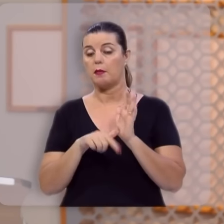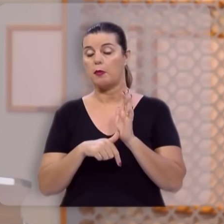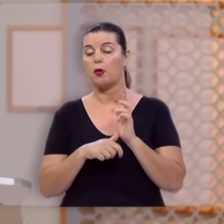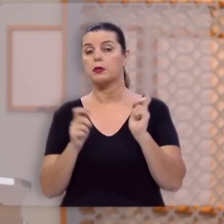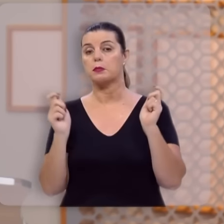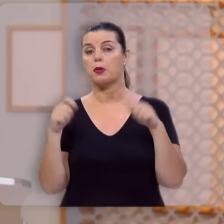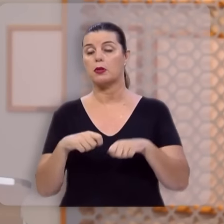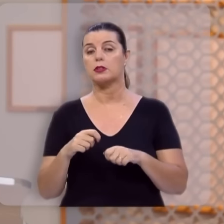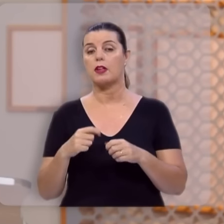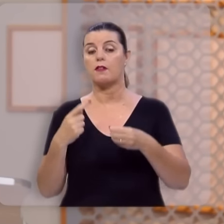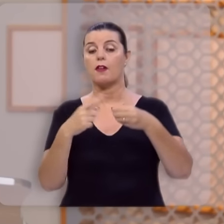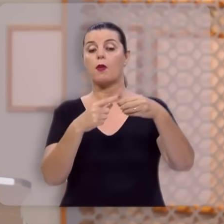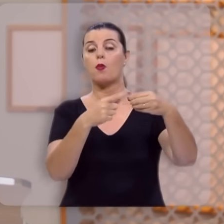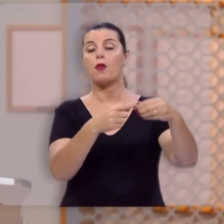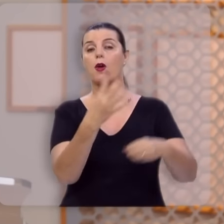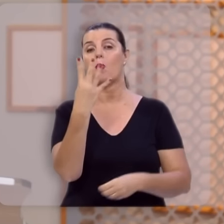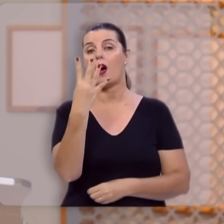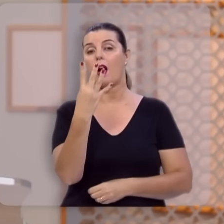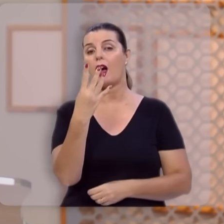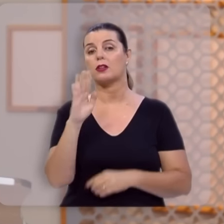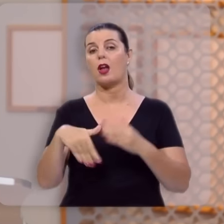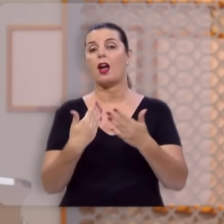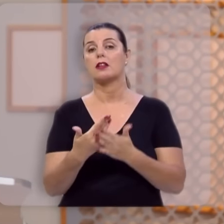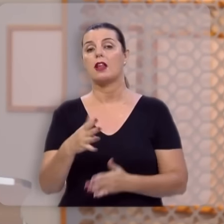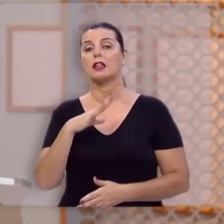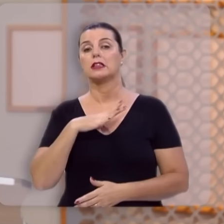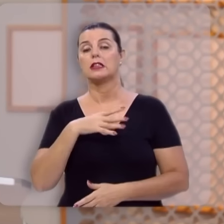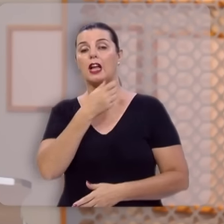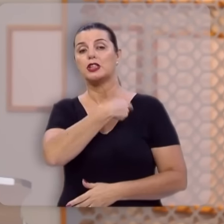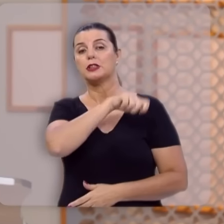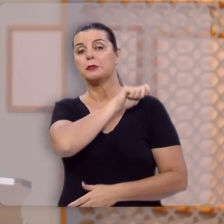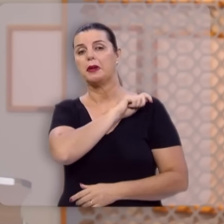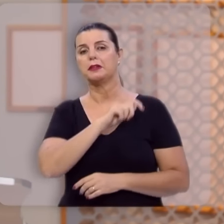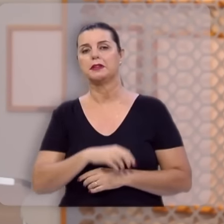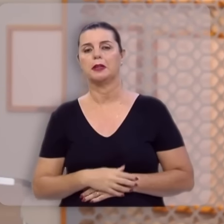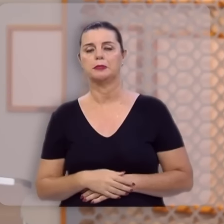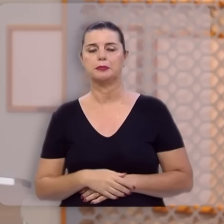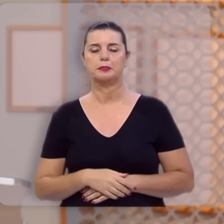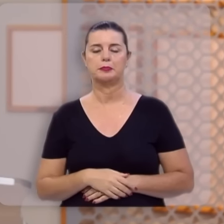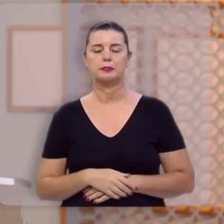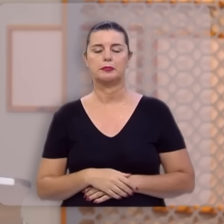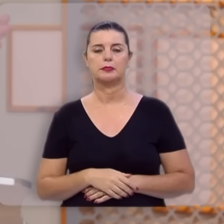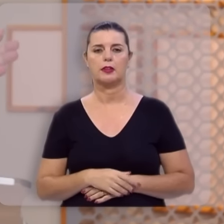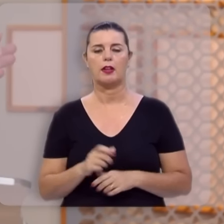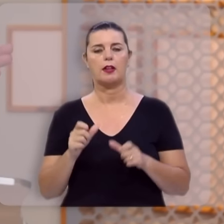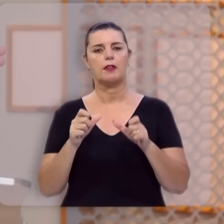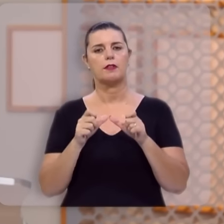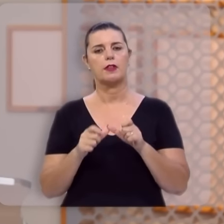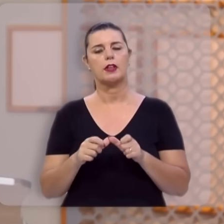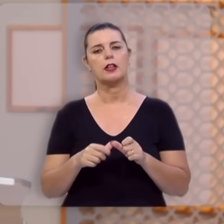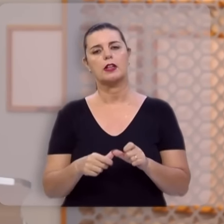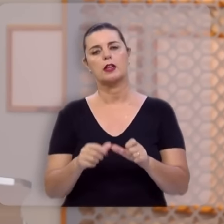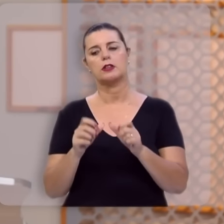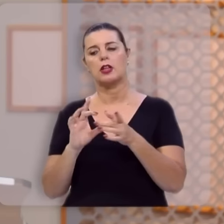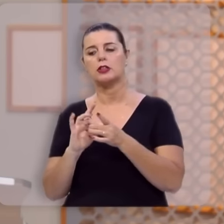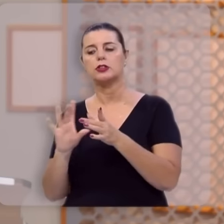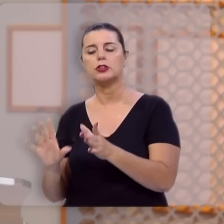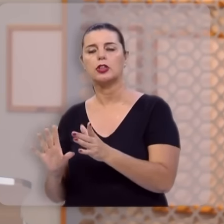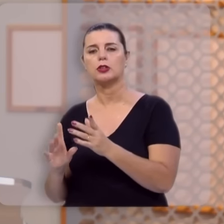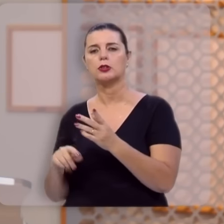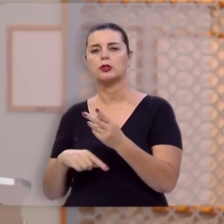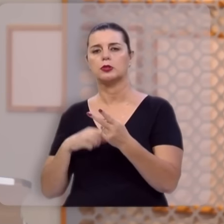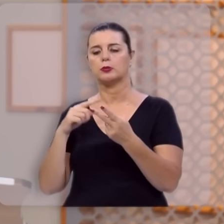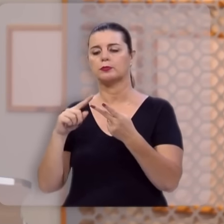possivelmente fazer a 4ª viagem missionária, indo à Espanha, como era seu desejo, deixando Tito em Creta, deixando